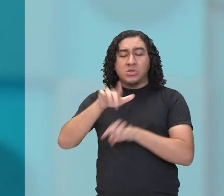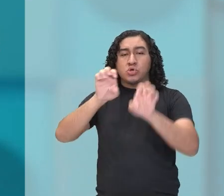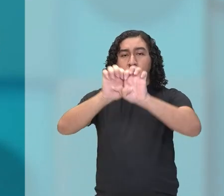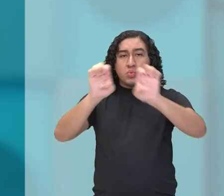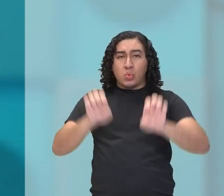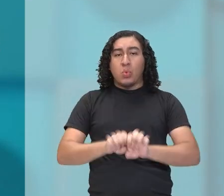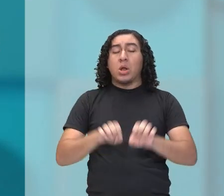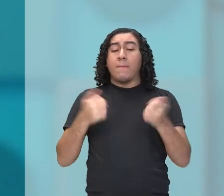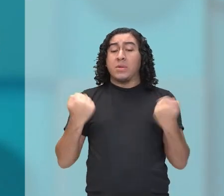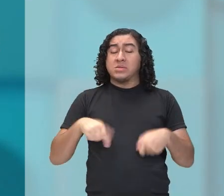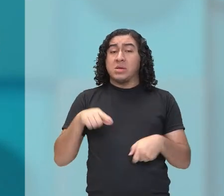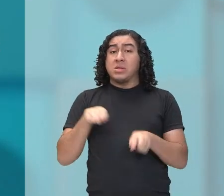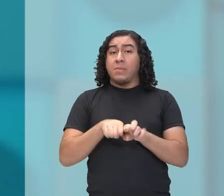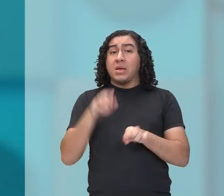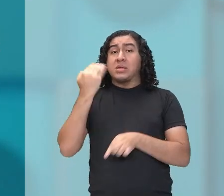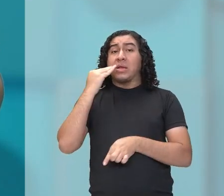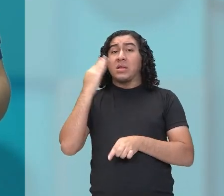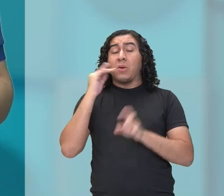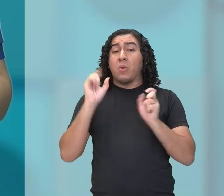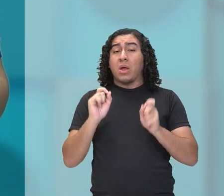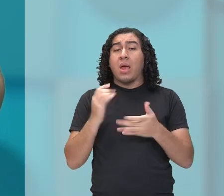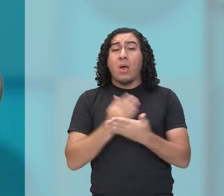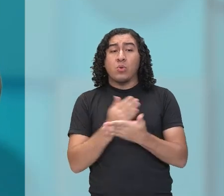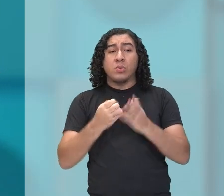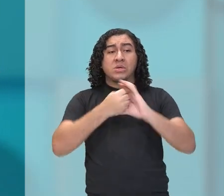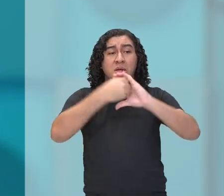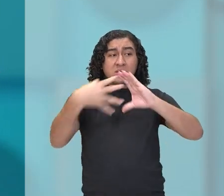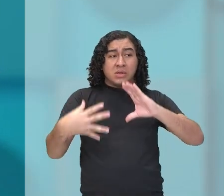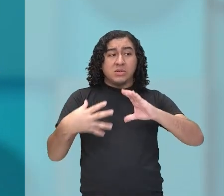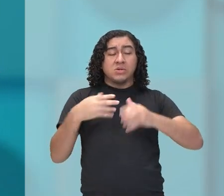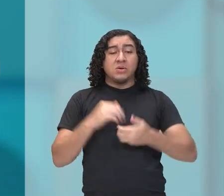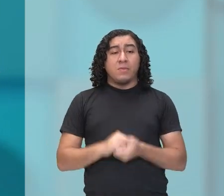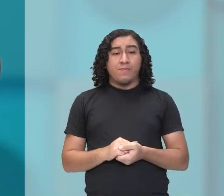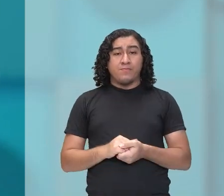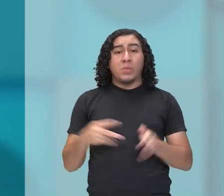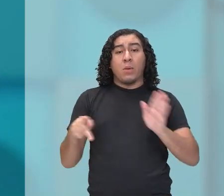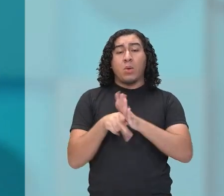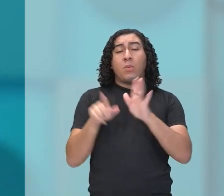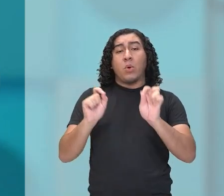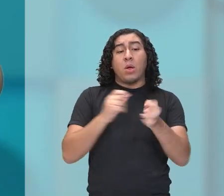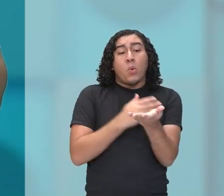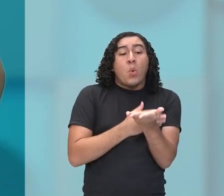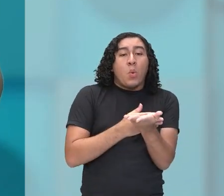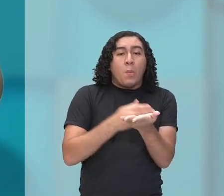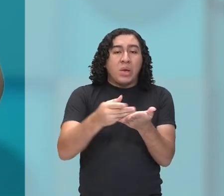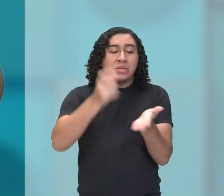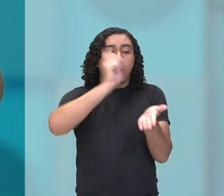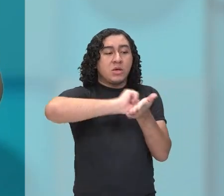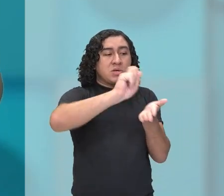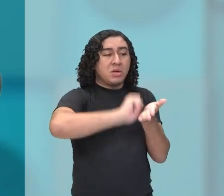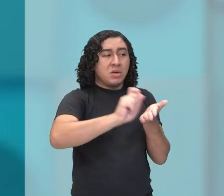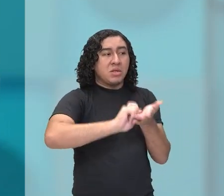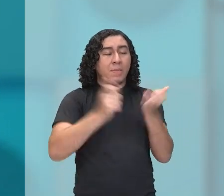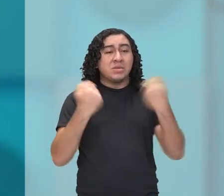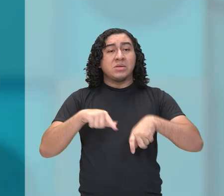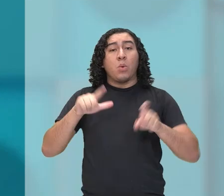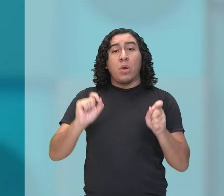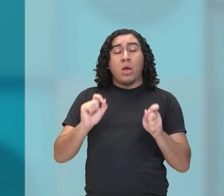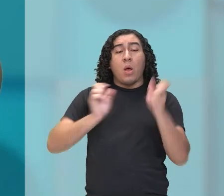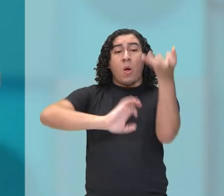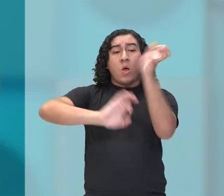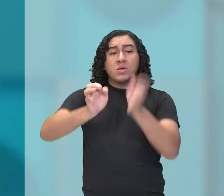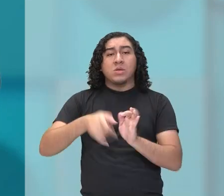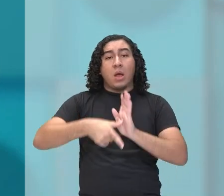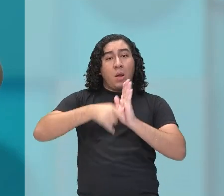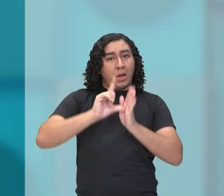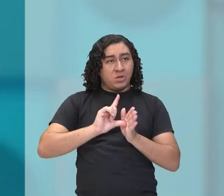eu preciso entender mais alguns elementos. Para iniciar a escrita, eu tenho que planejar